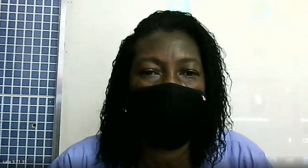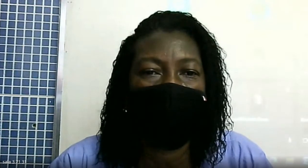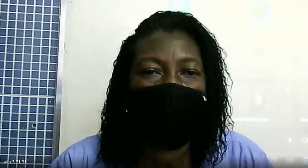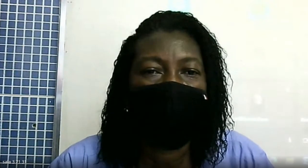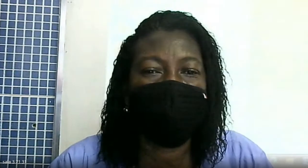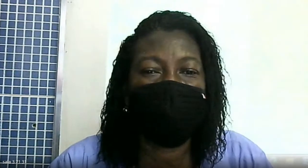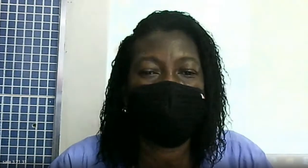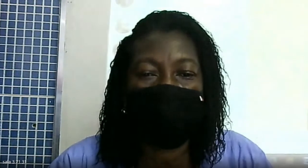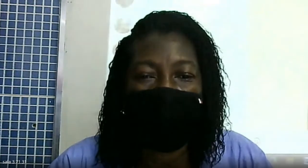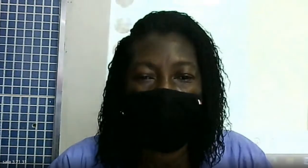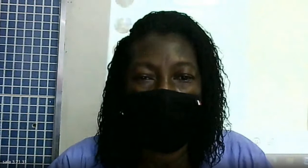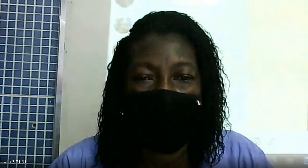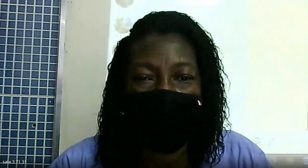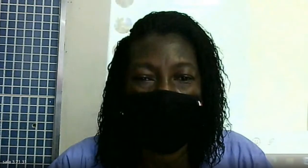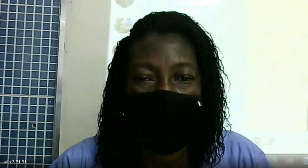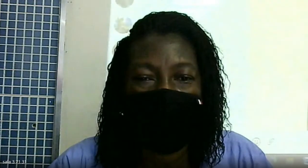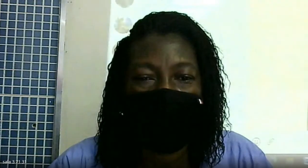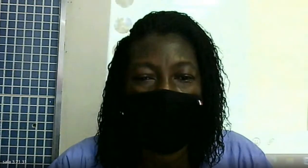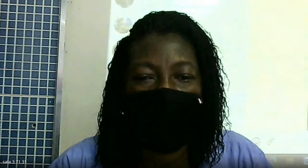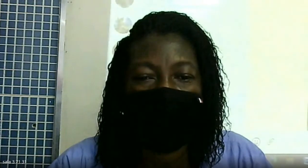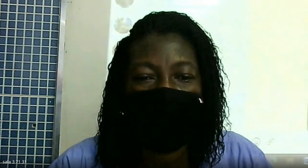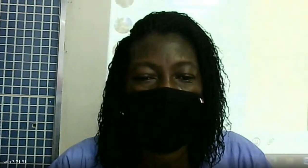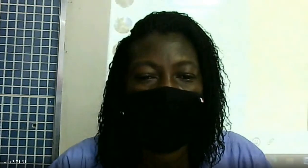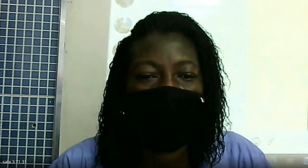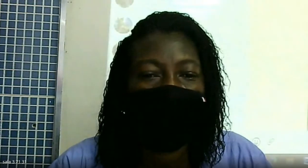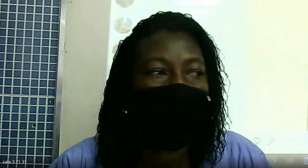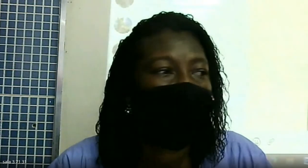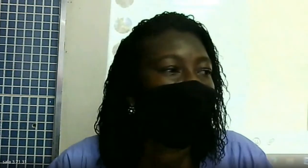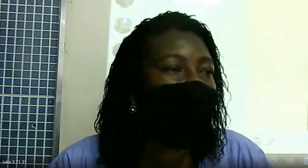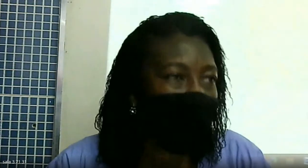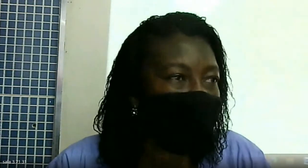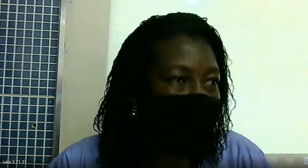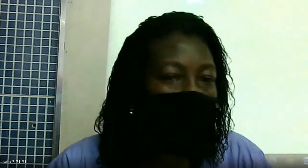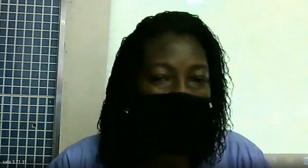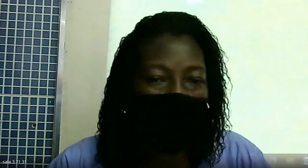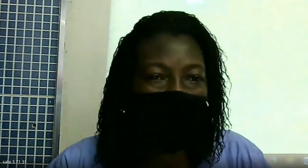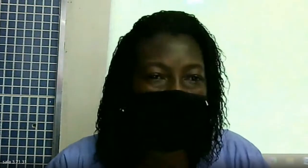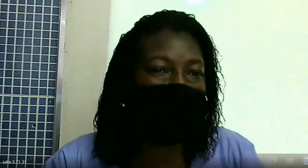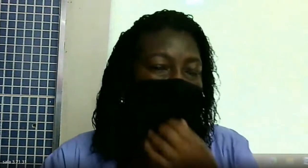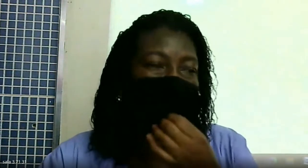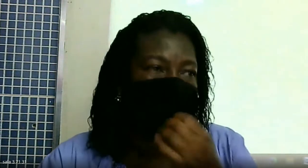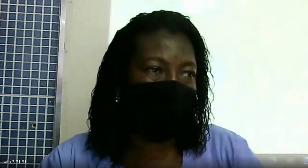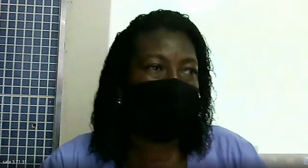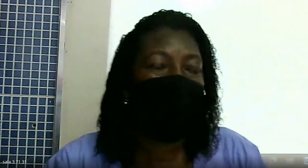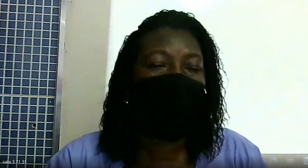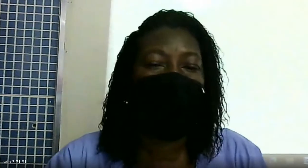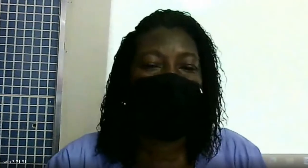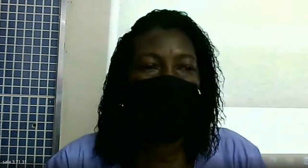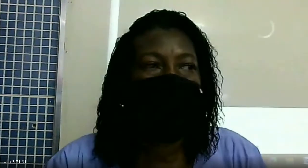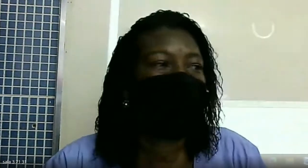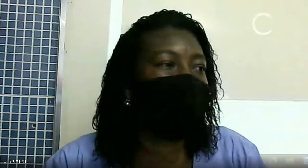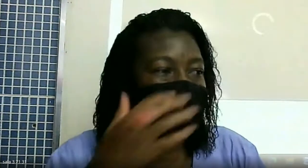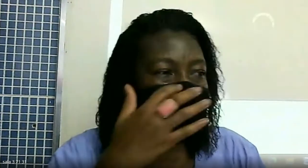agora para a gente poder ter uma noção, tá? É bom azul ou preta, né? Que